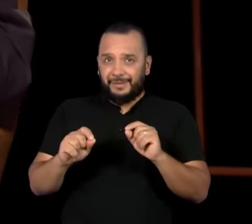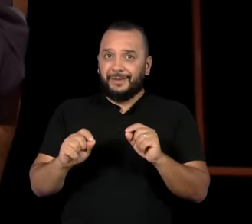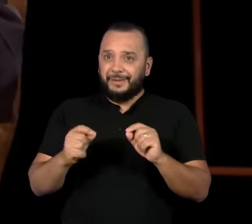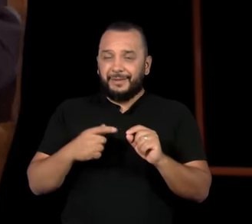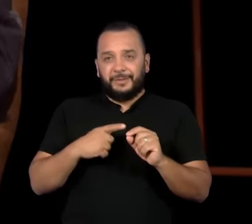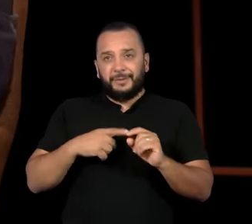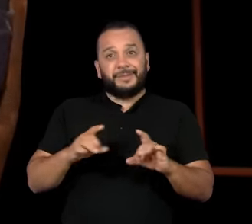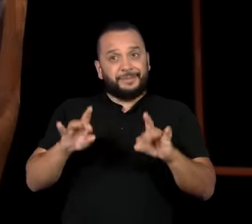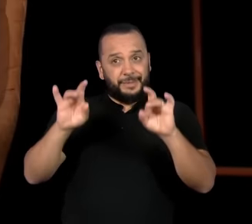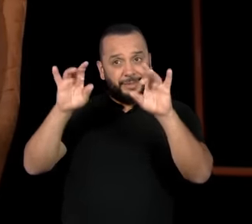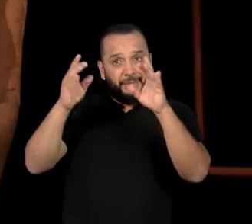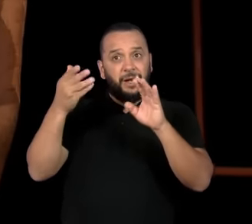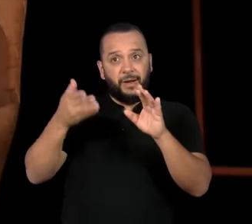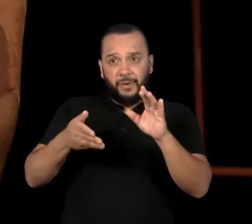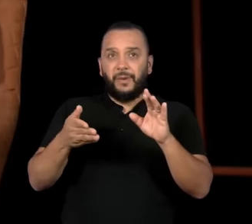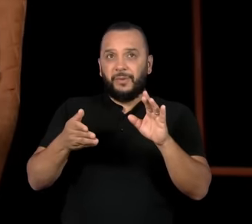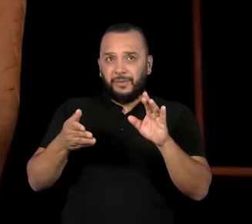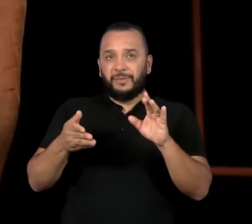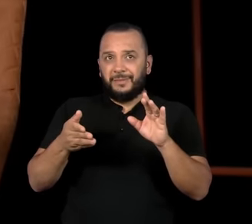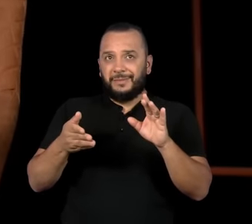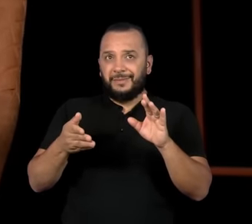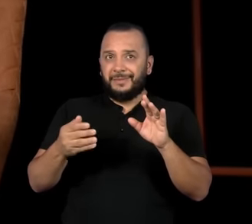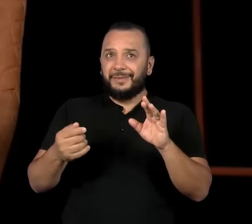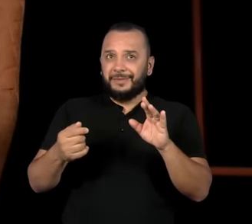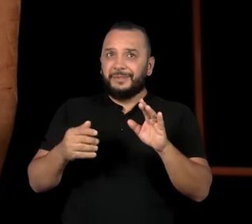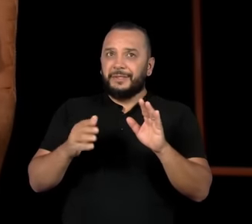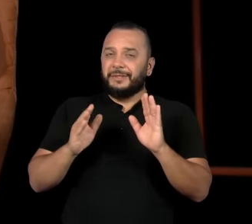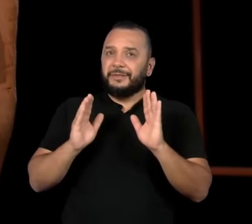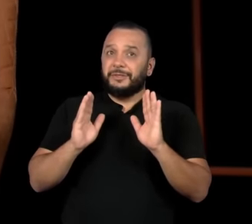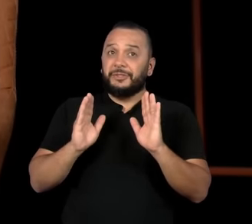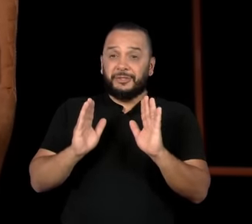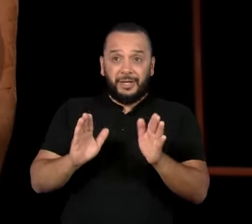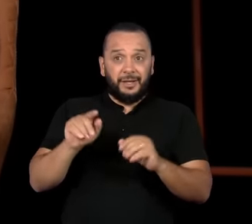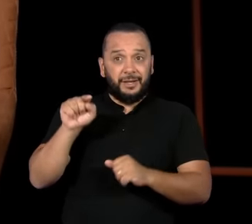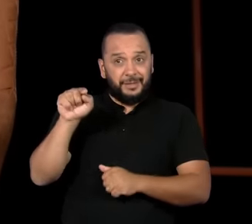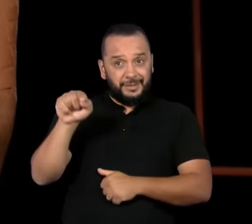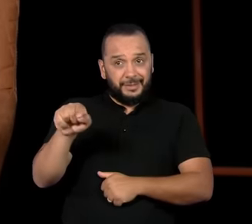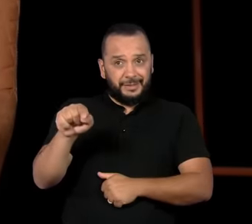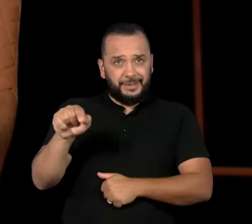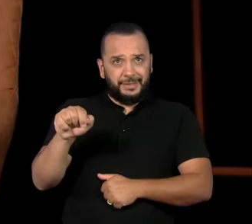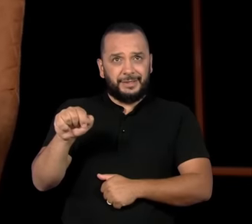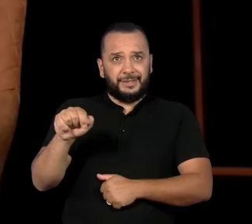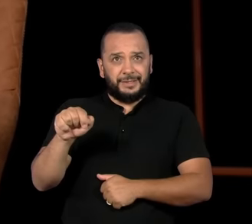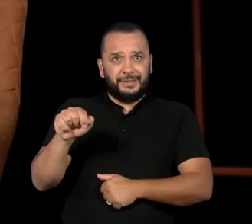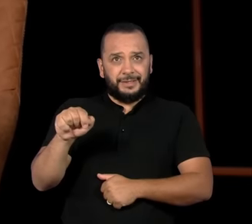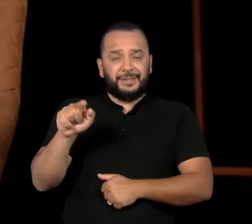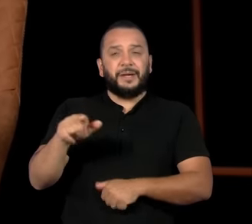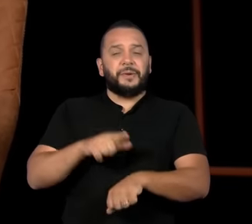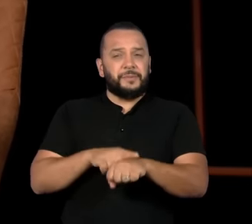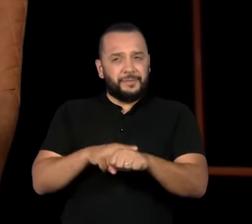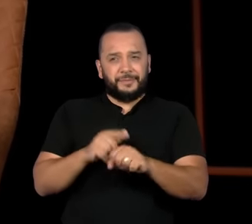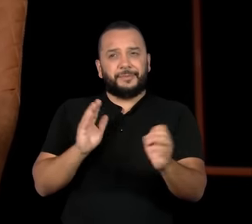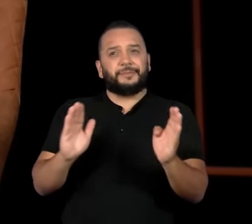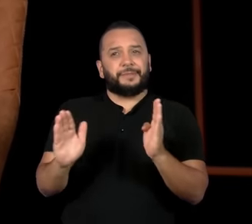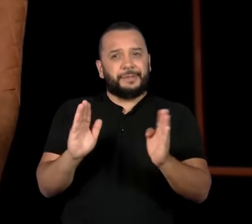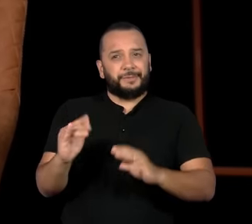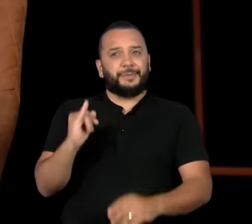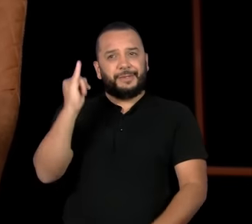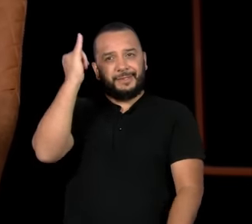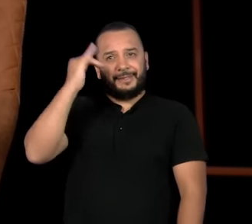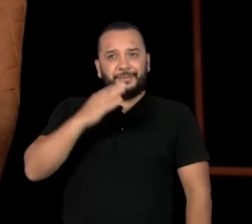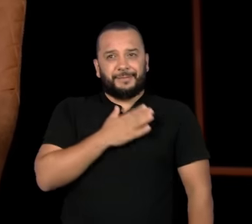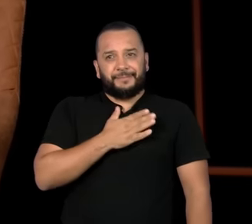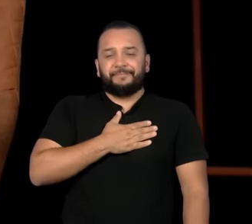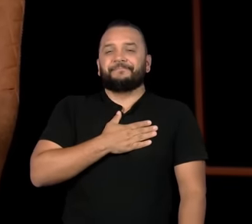Do especial. Eu tinha deixado para trás, mas esse é um momento muito importante,